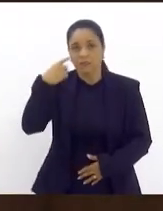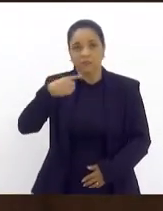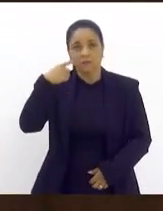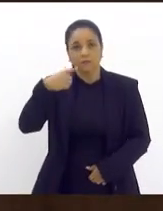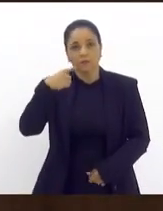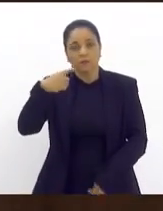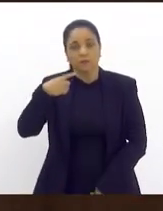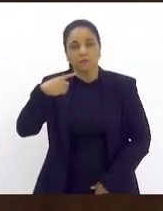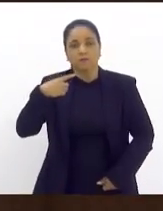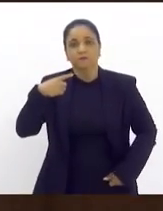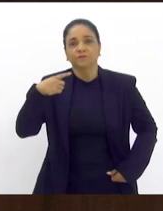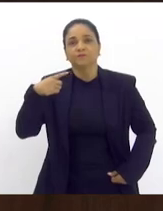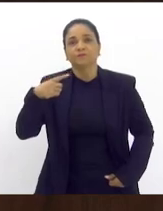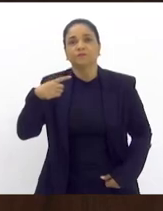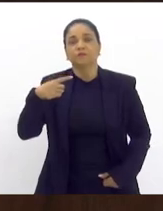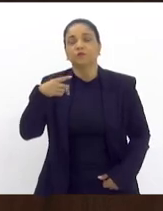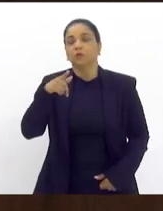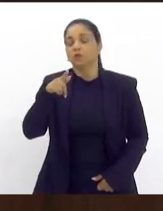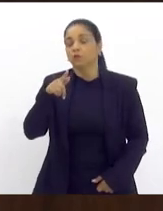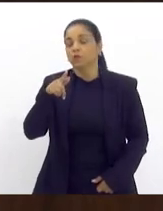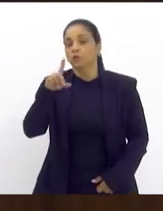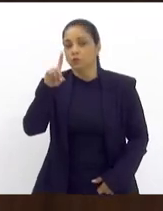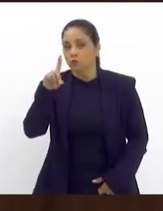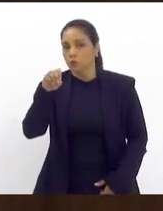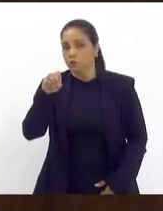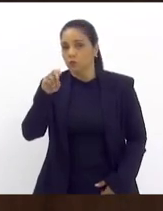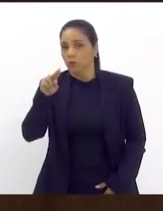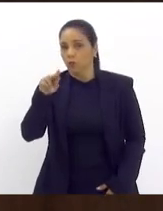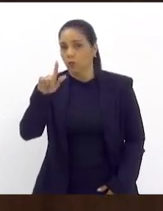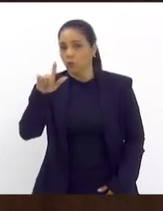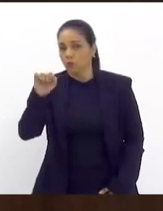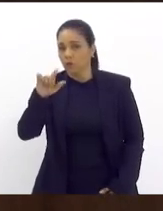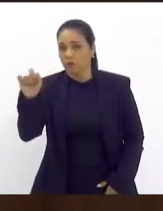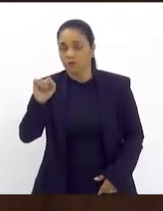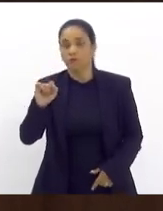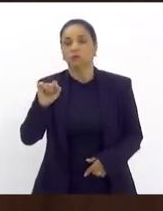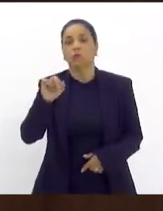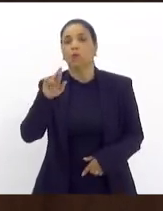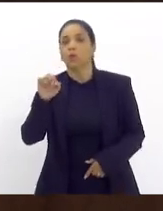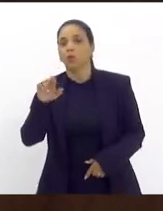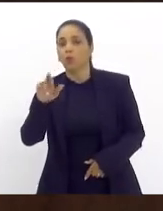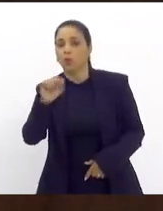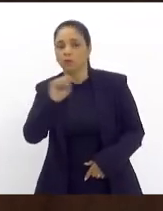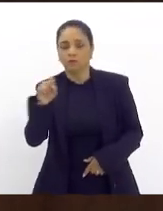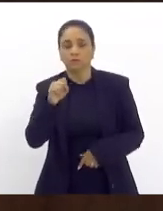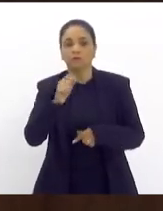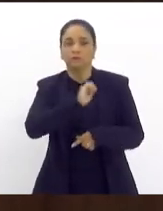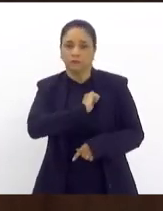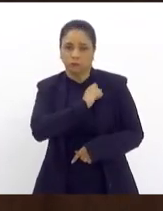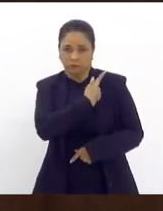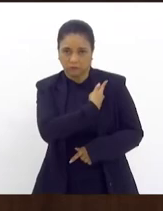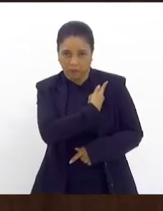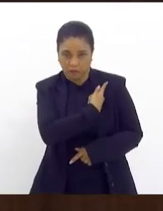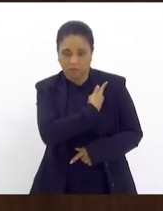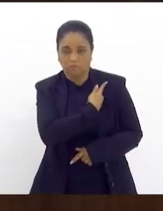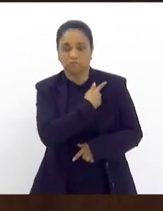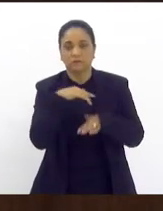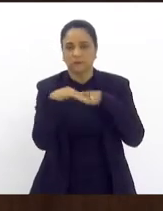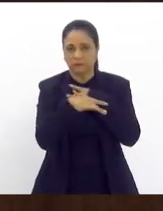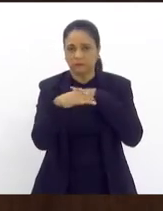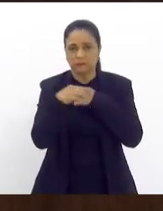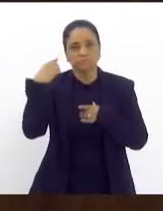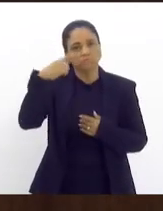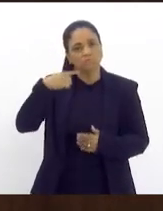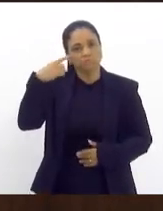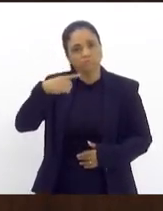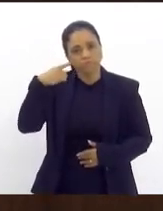Diogo isso Douglas ruas Douglas ruas que Edson Gonçalo né nosso querido Deputado também policial